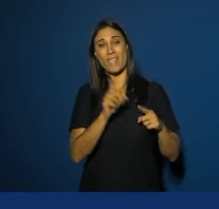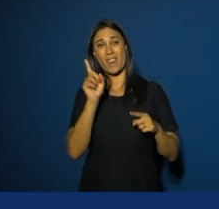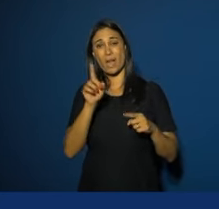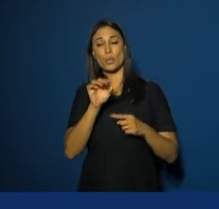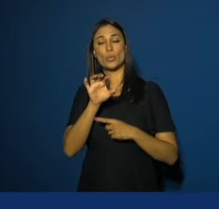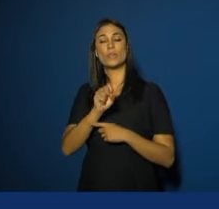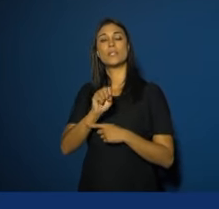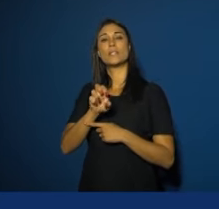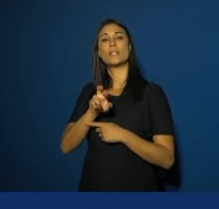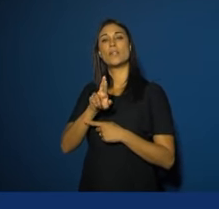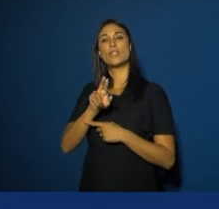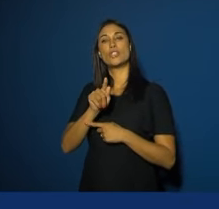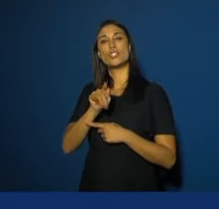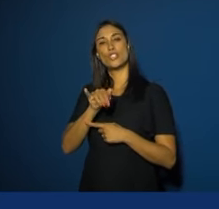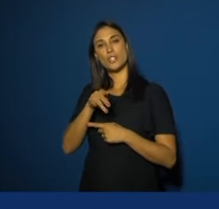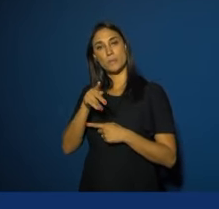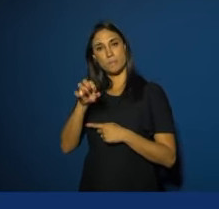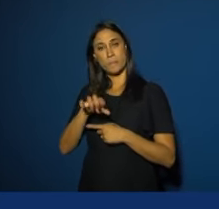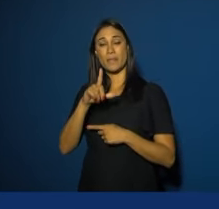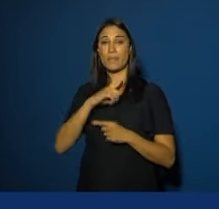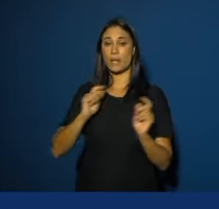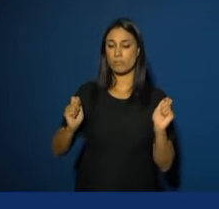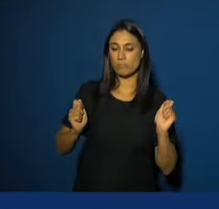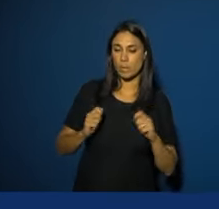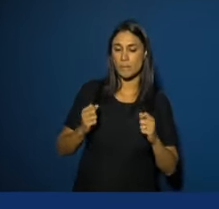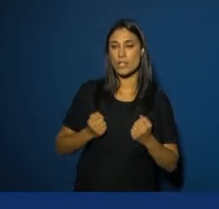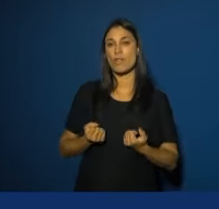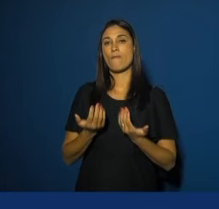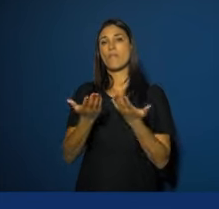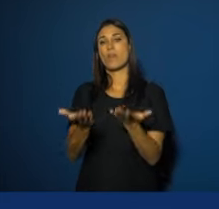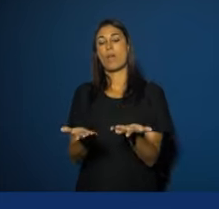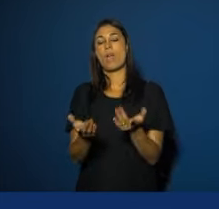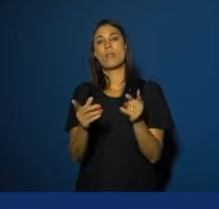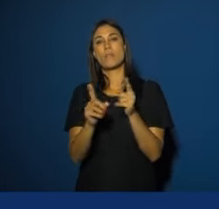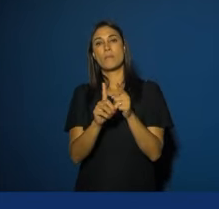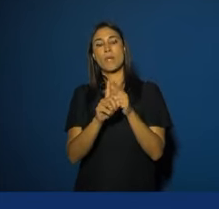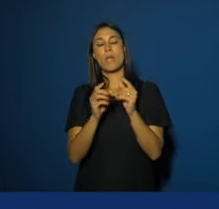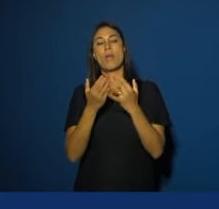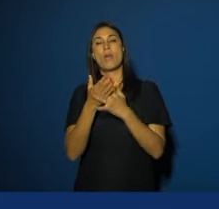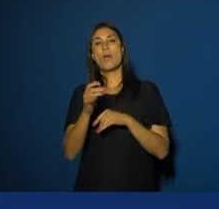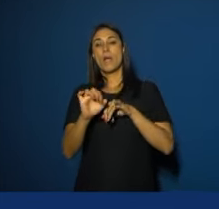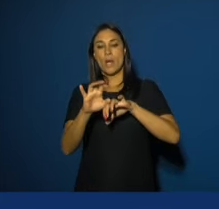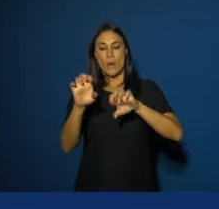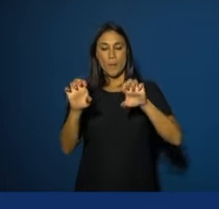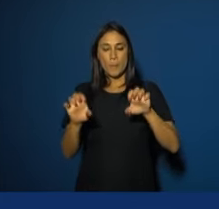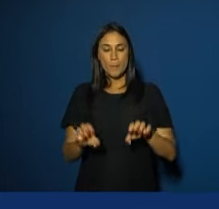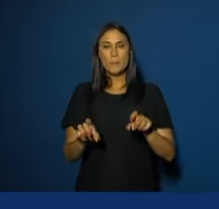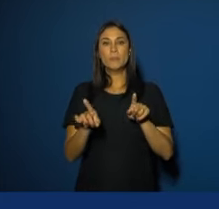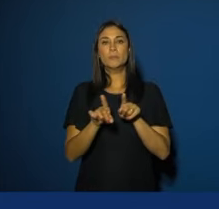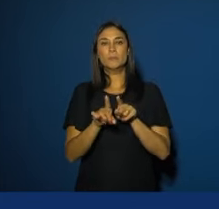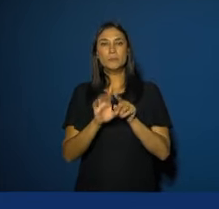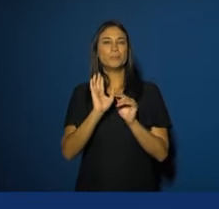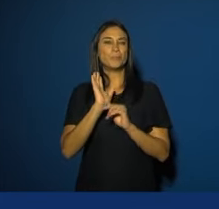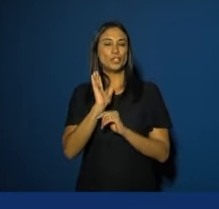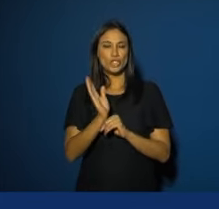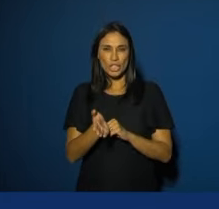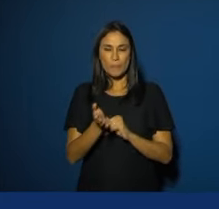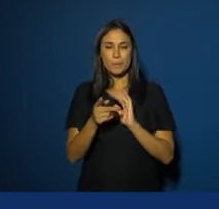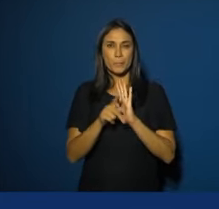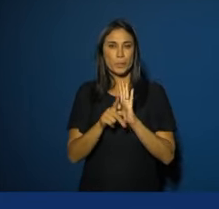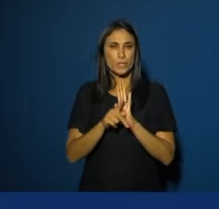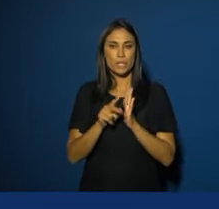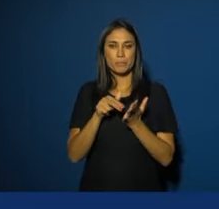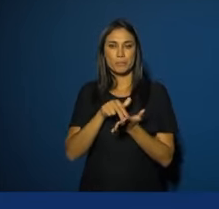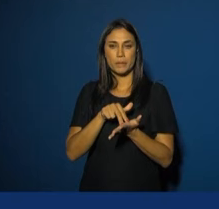Sergipe, nós temos tanto a capacidade de ofertar, através de uma infraestrutura que está amortizada por um